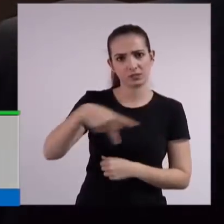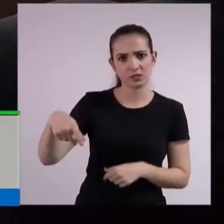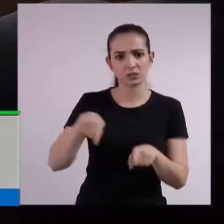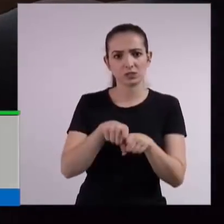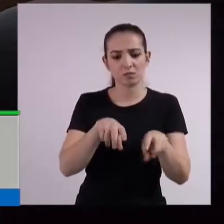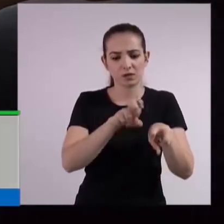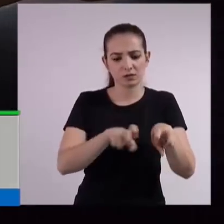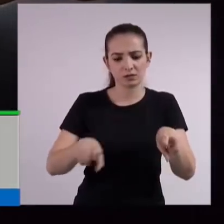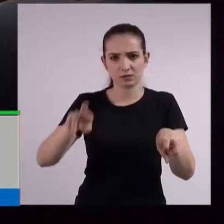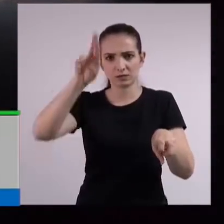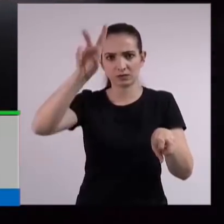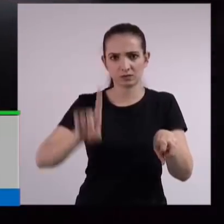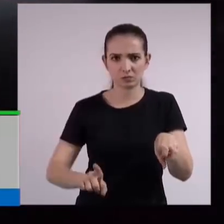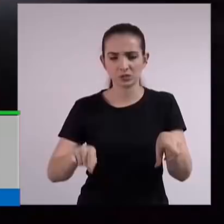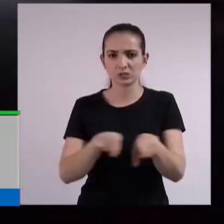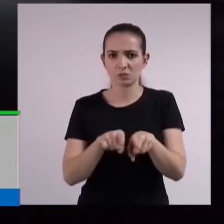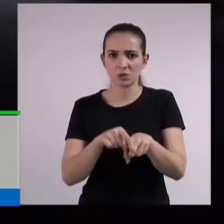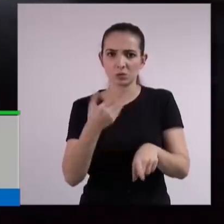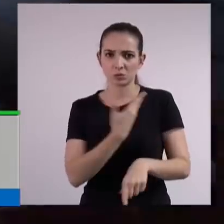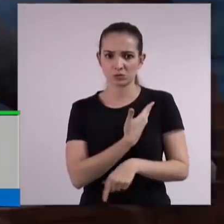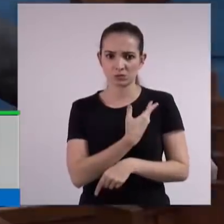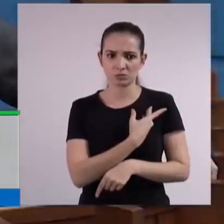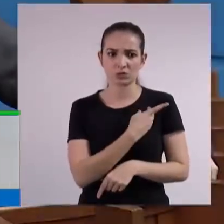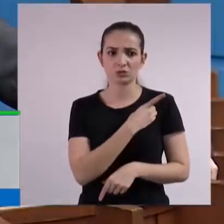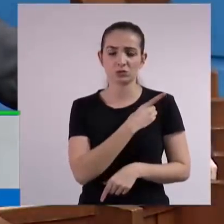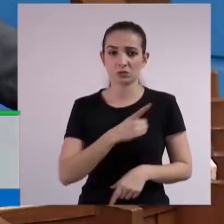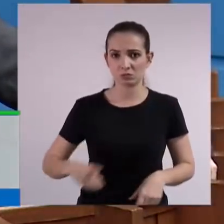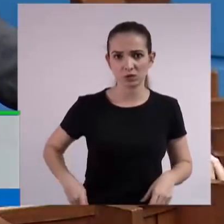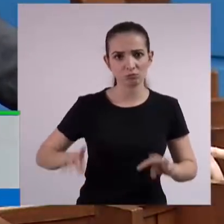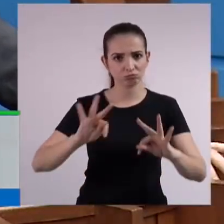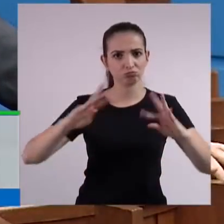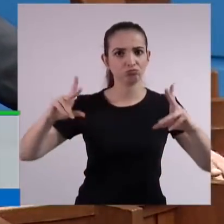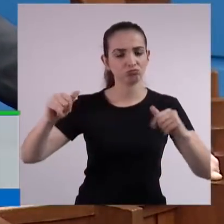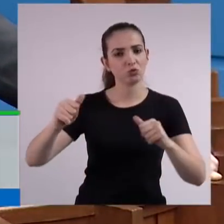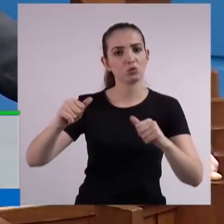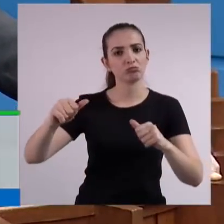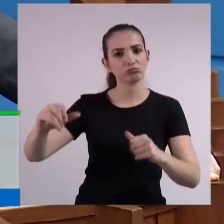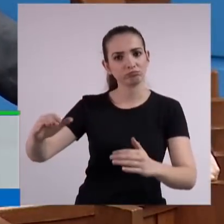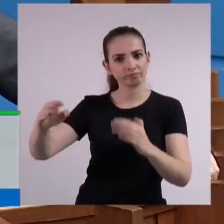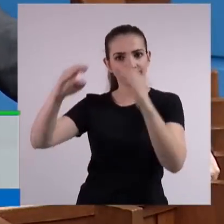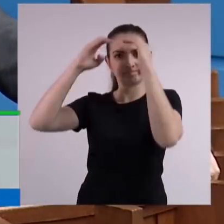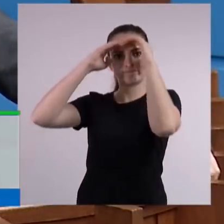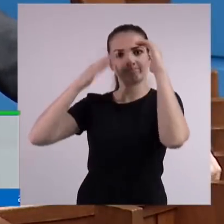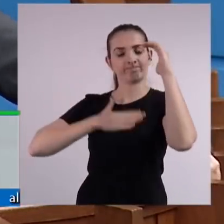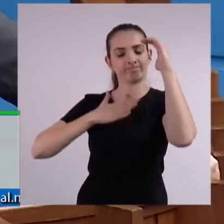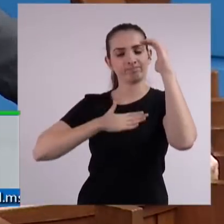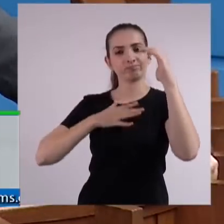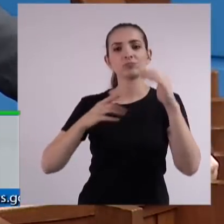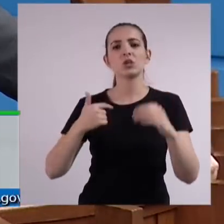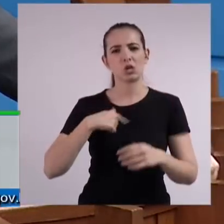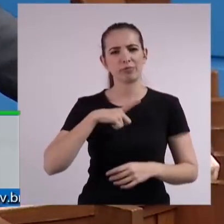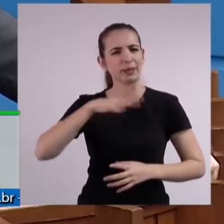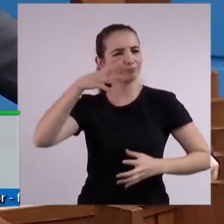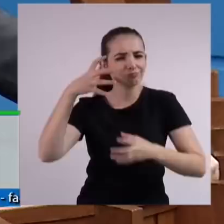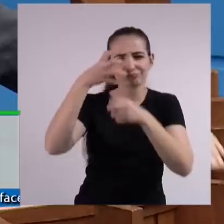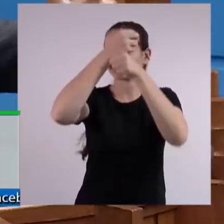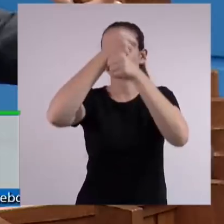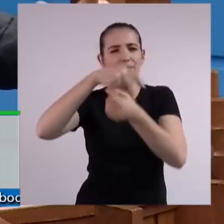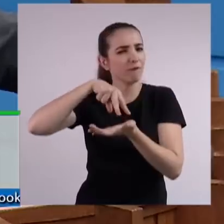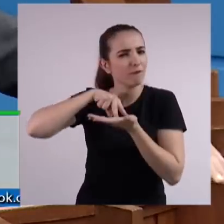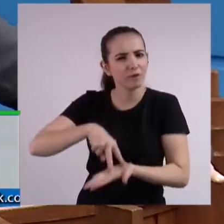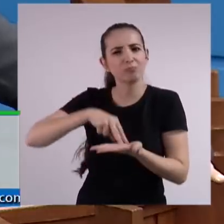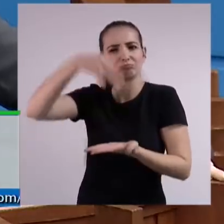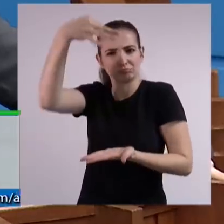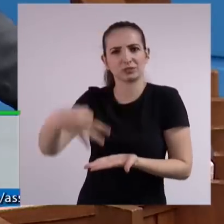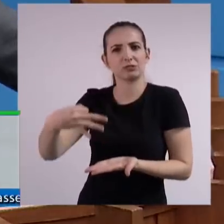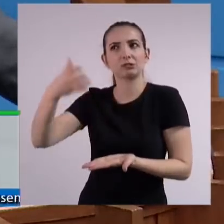mesa diretora, aos colegas deputados pela compreensão. Mas tenho a convicção, olhando